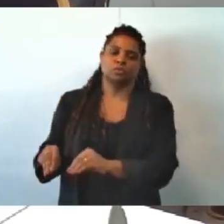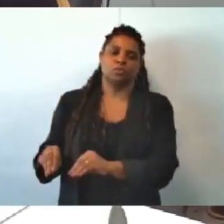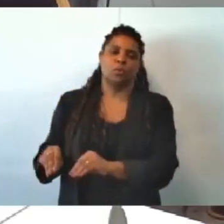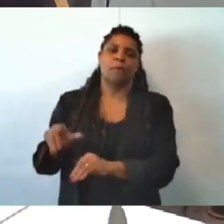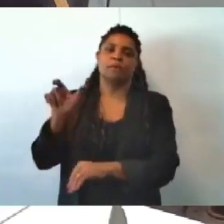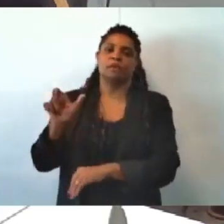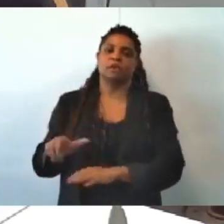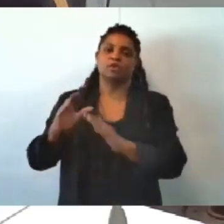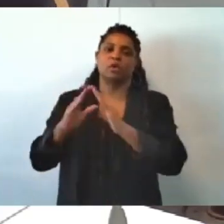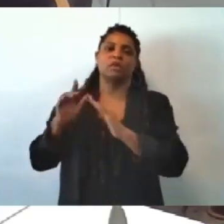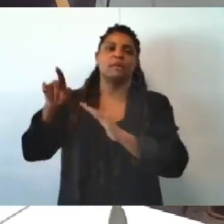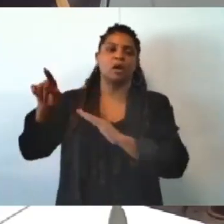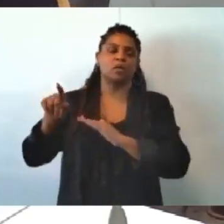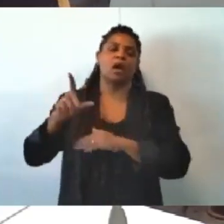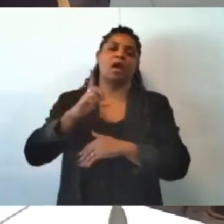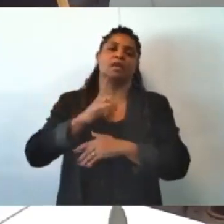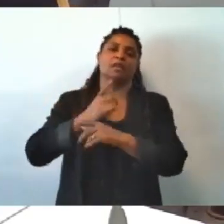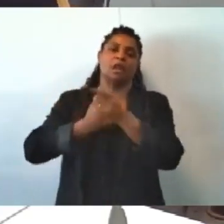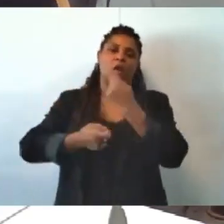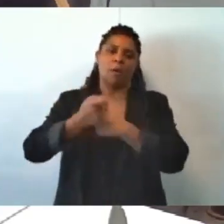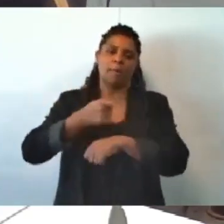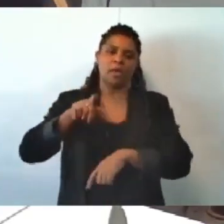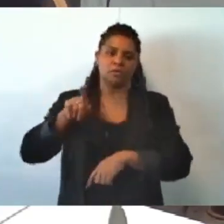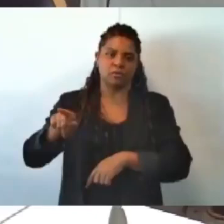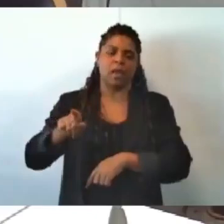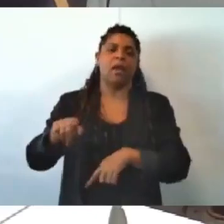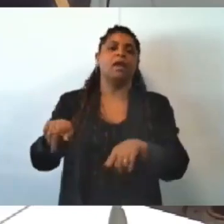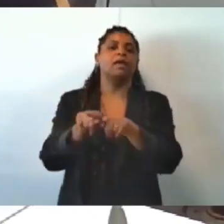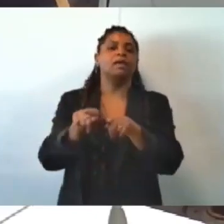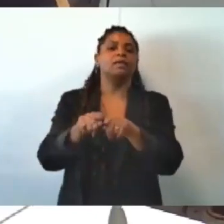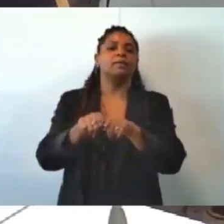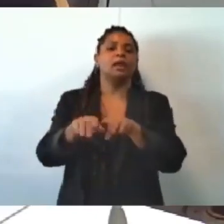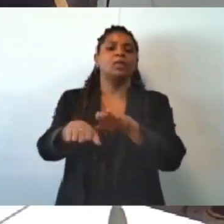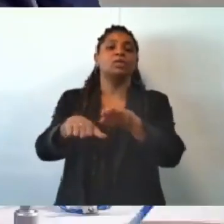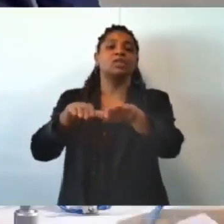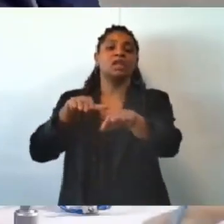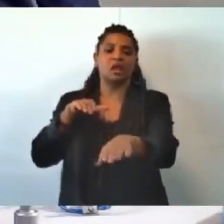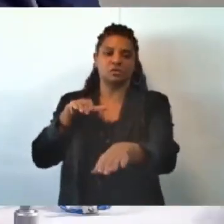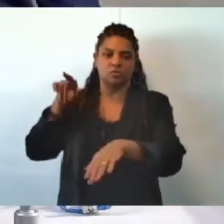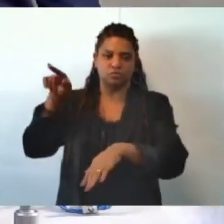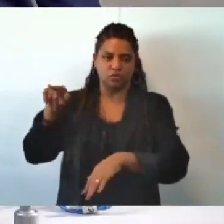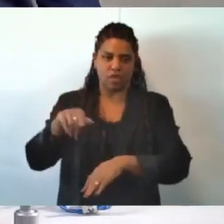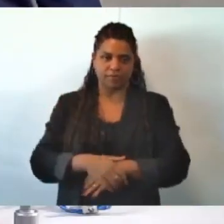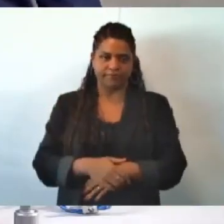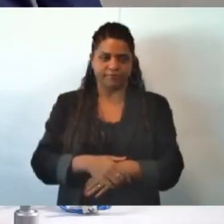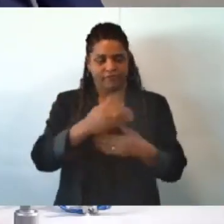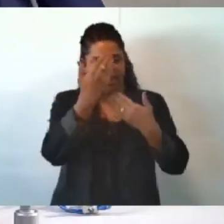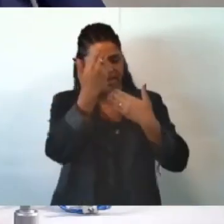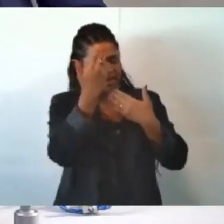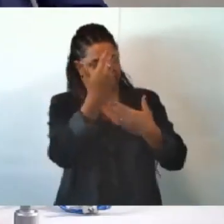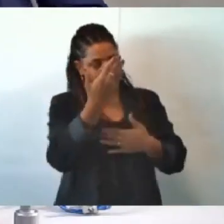essenciais, sem contar com o trânsito. Agradeço a atenção, passo a minha palavra.